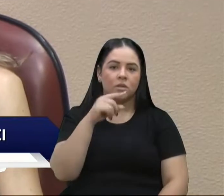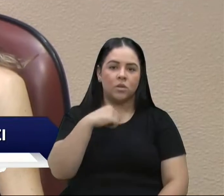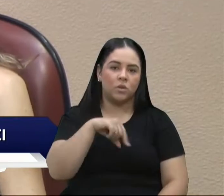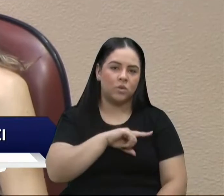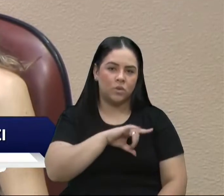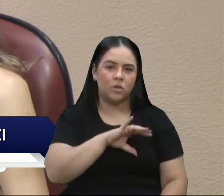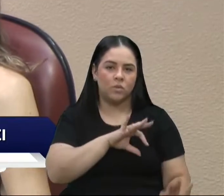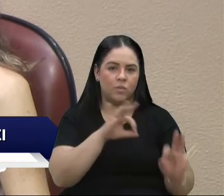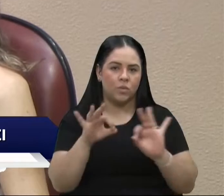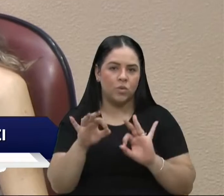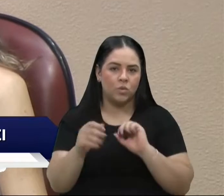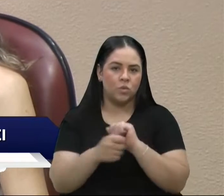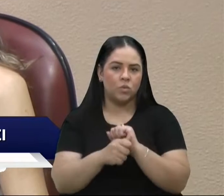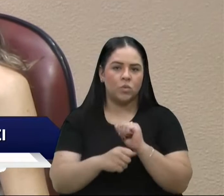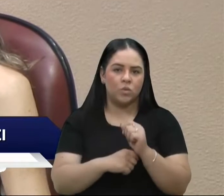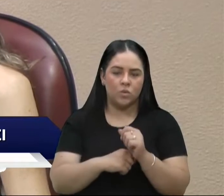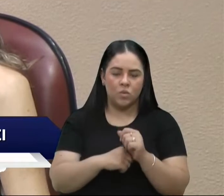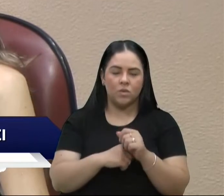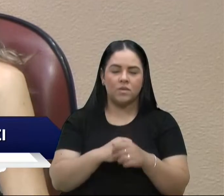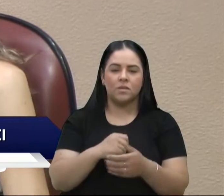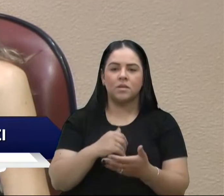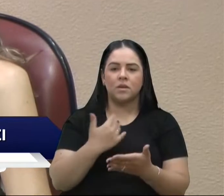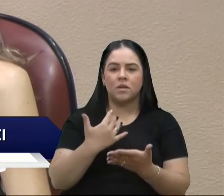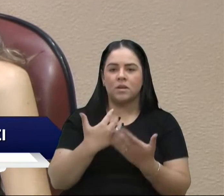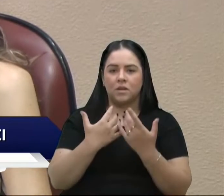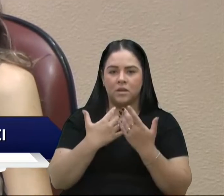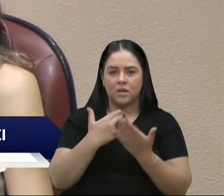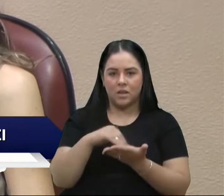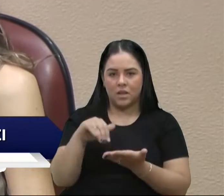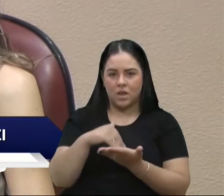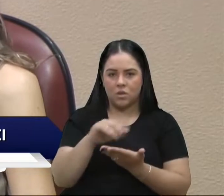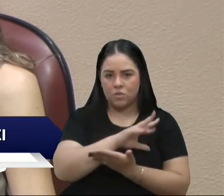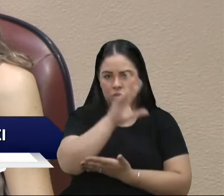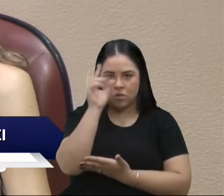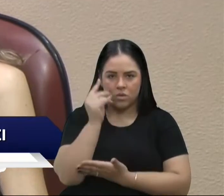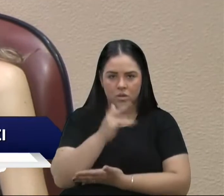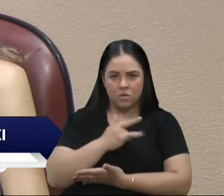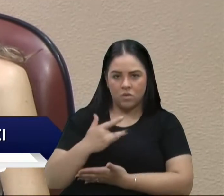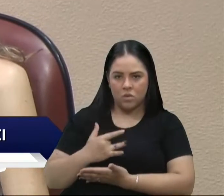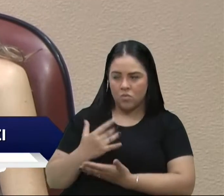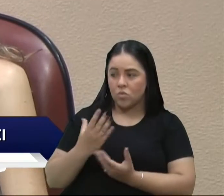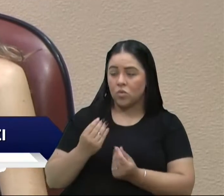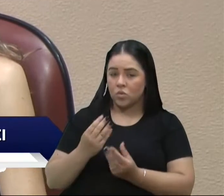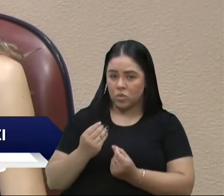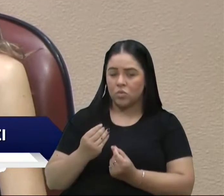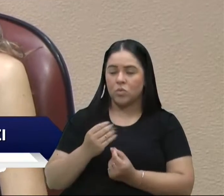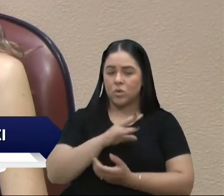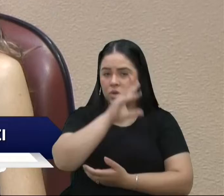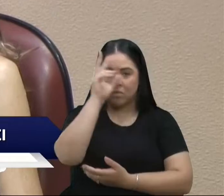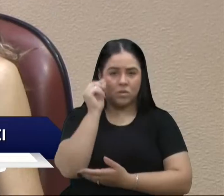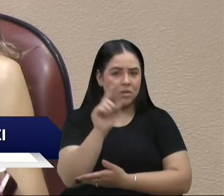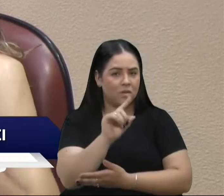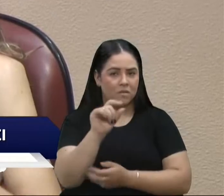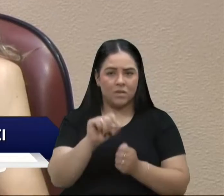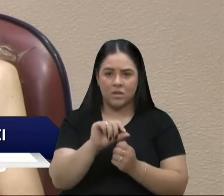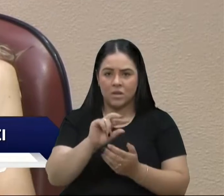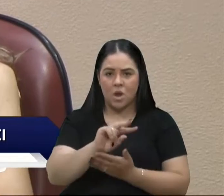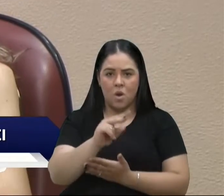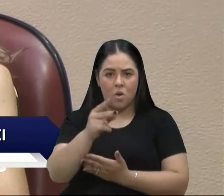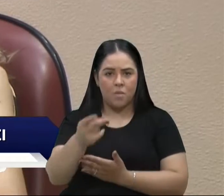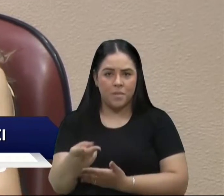acompanha com outros secretários municipais de saúde, muitos municípios não vão fazer essa conversão, porque